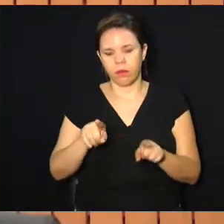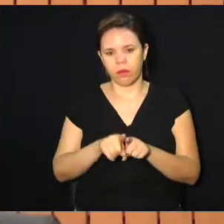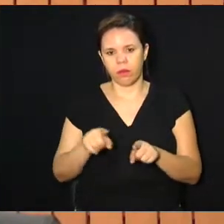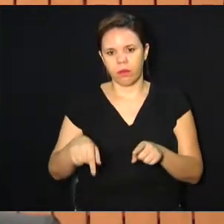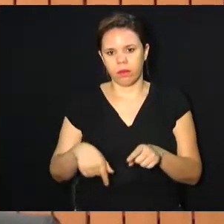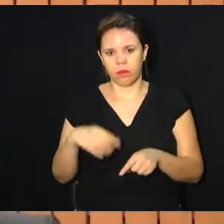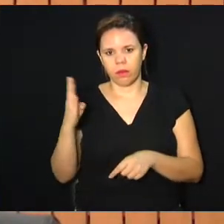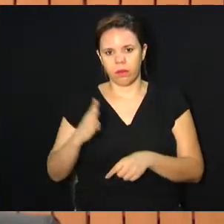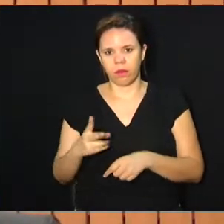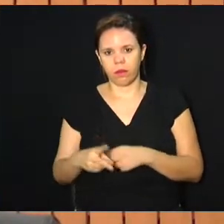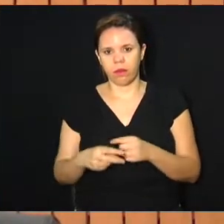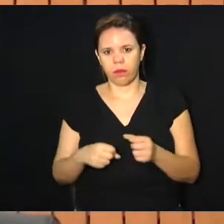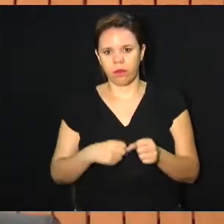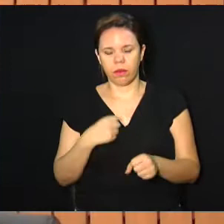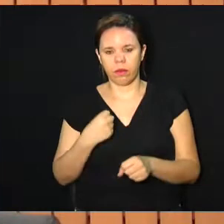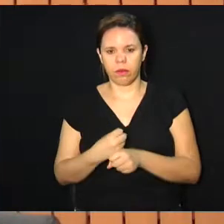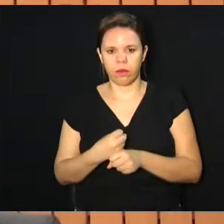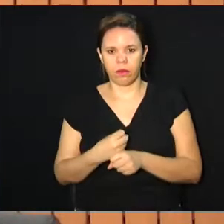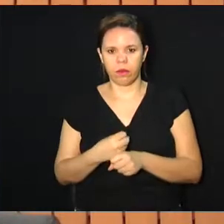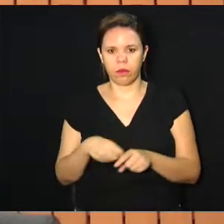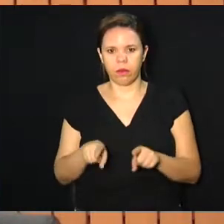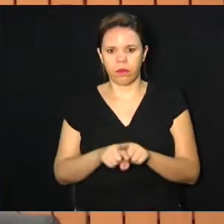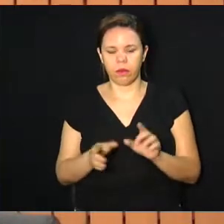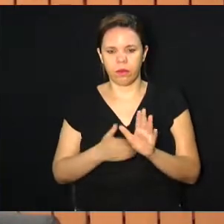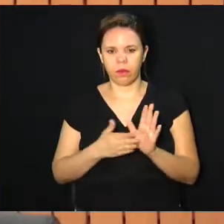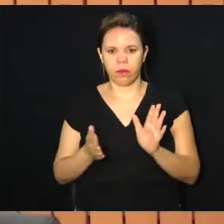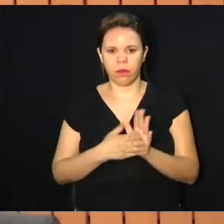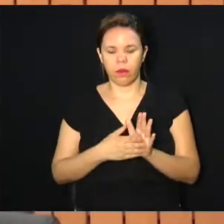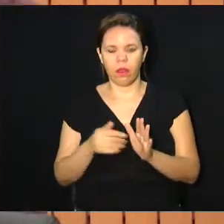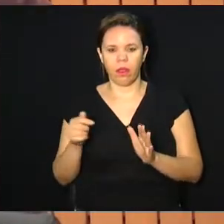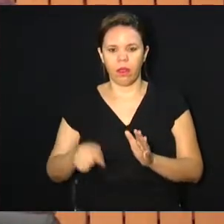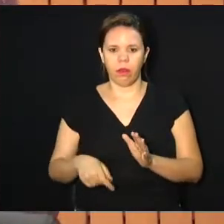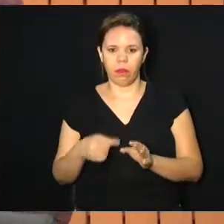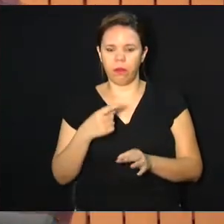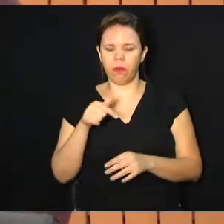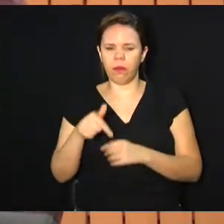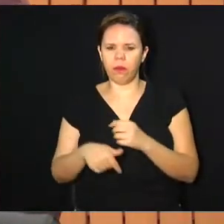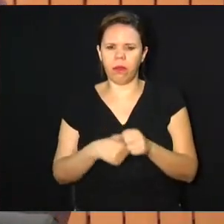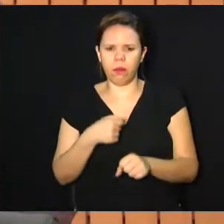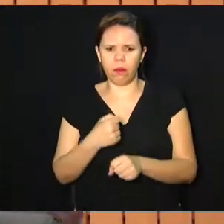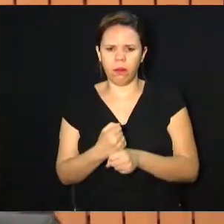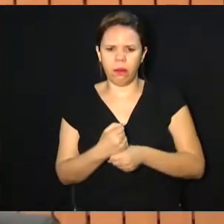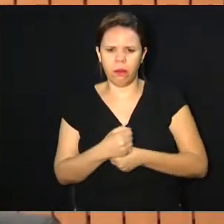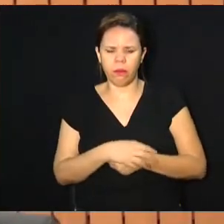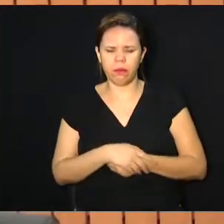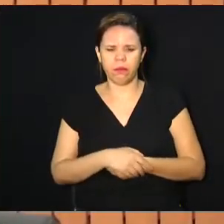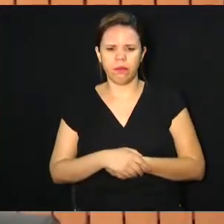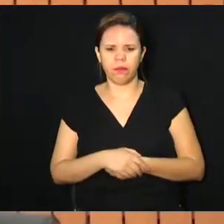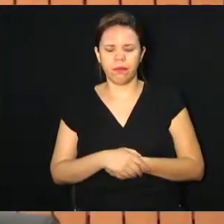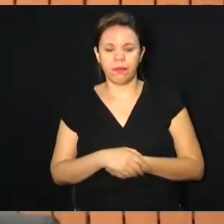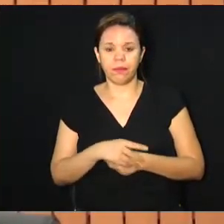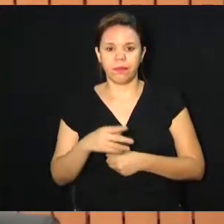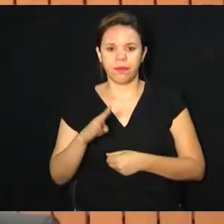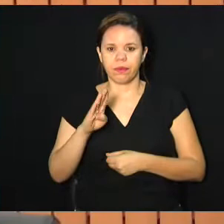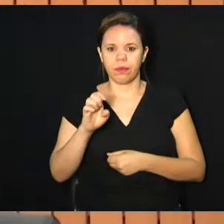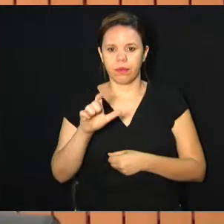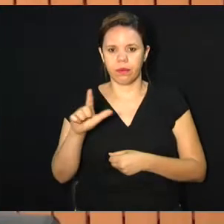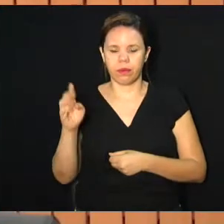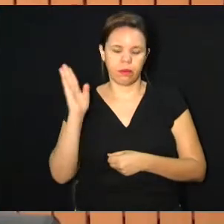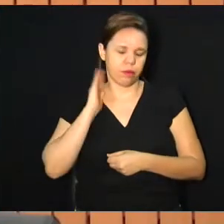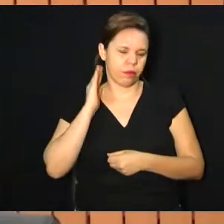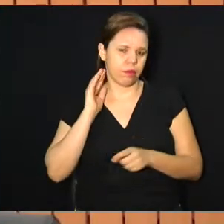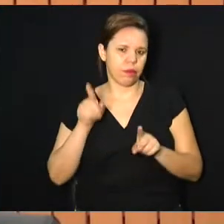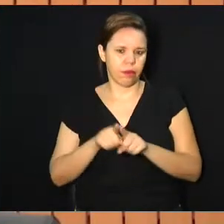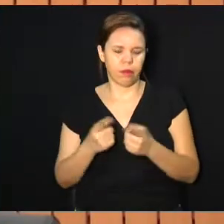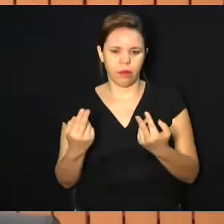anos, fora Belém, que está com uma proposta de contrato também de 7 anos, Belém do Pará. Então, essa ideia, enfim, é inovadora, são